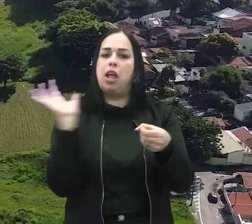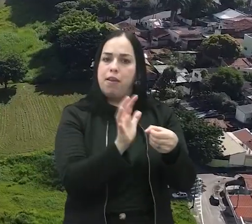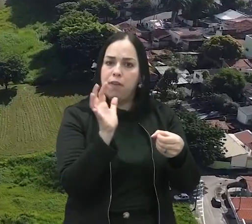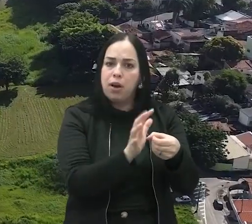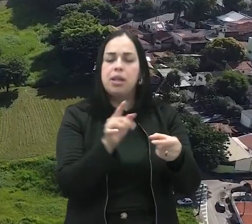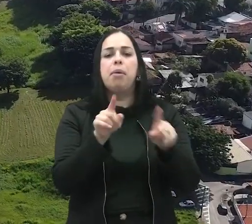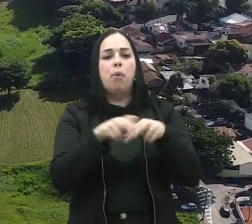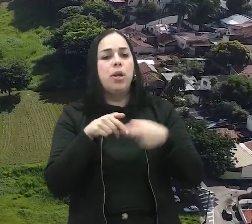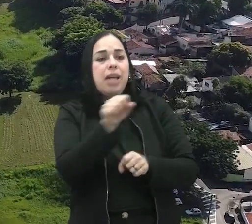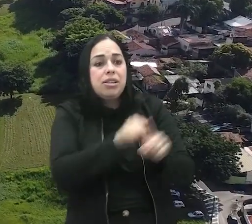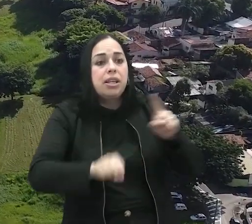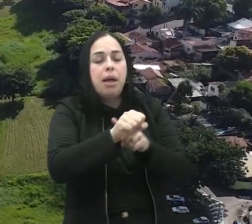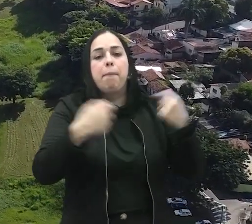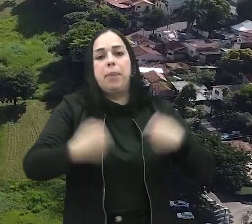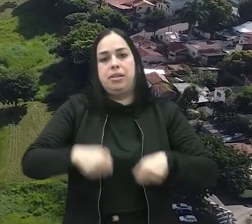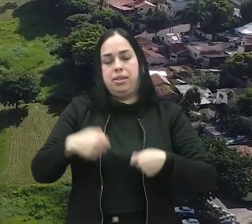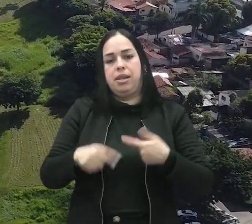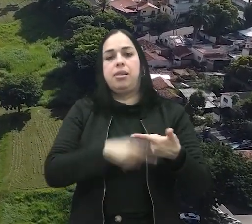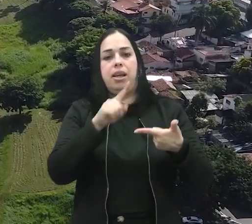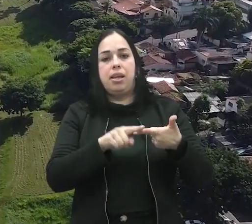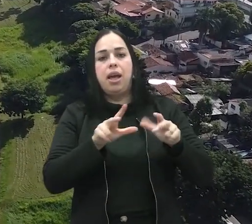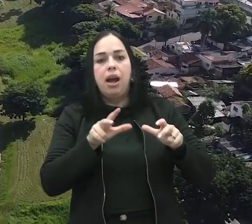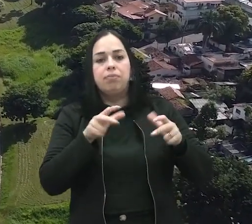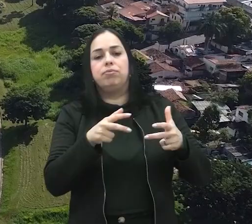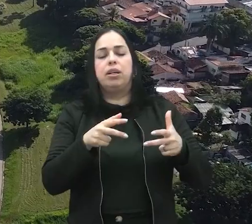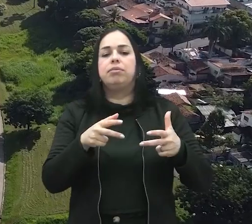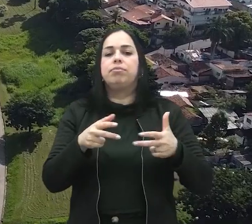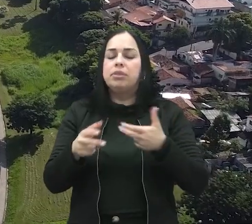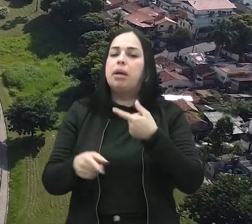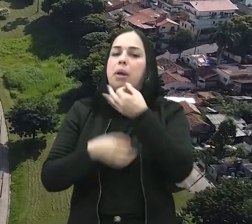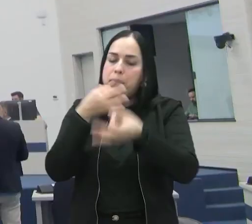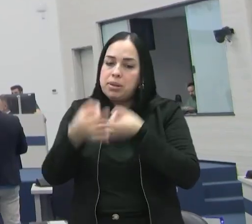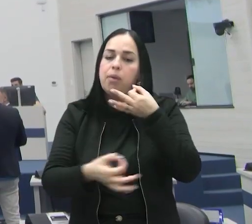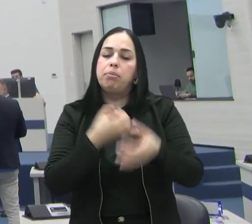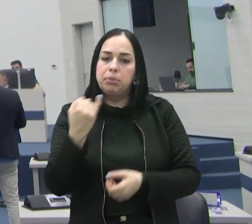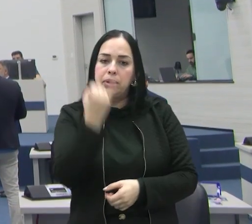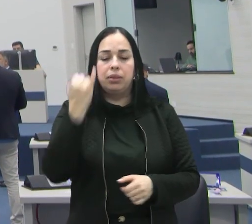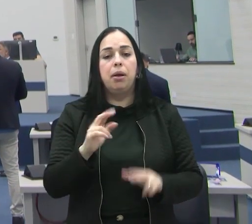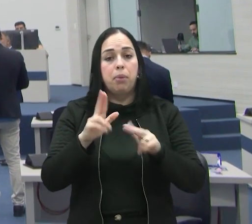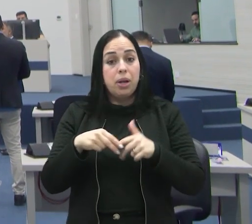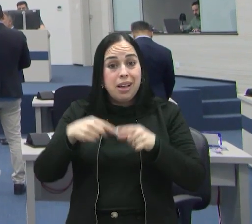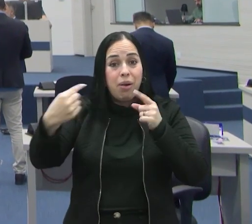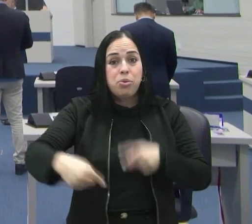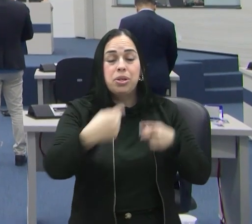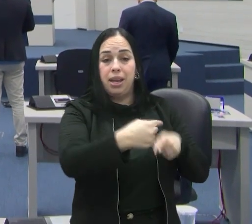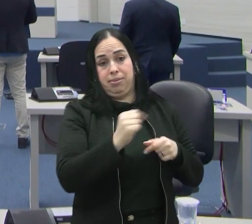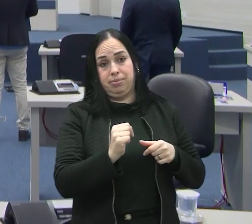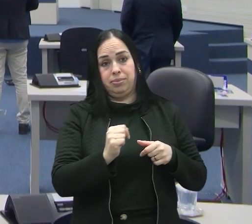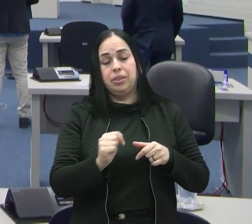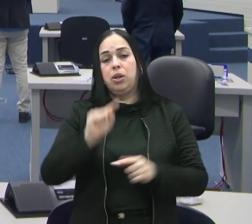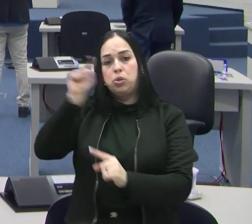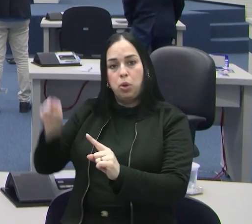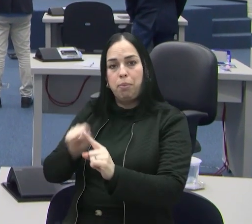e exigem o envolvimento da sociedade e do poder público local. Para os vereadores, o desafio